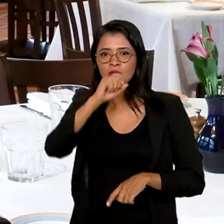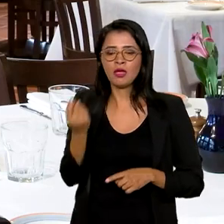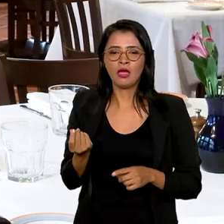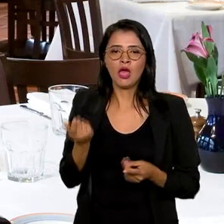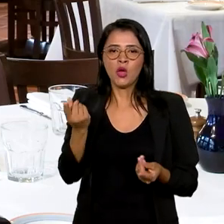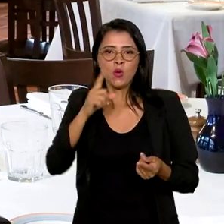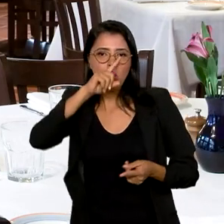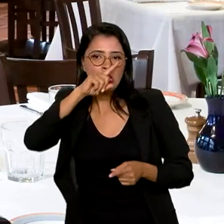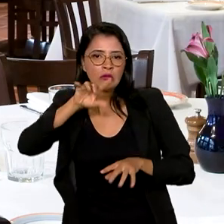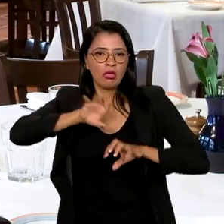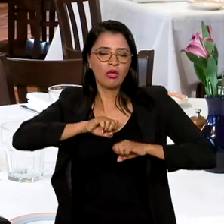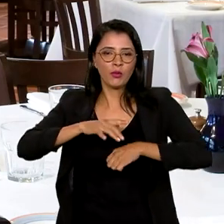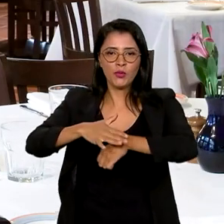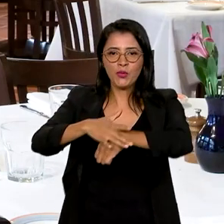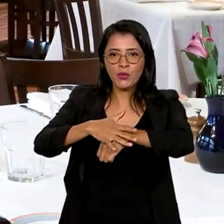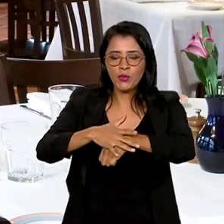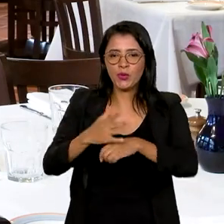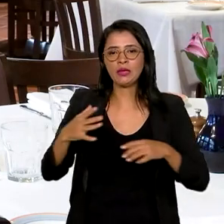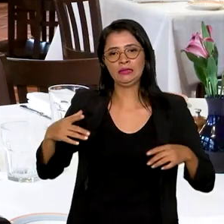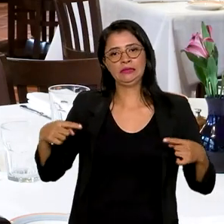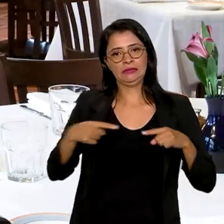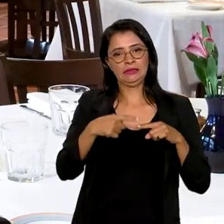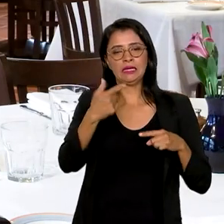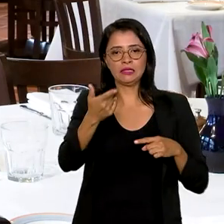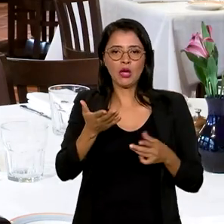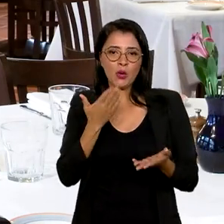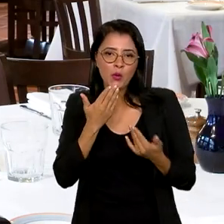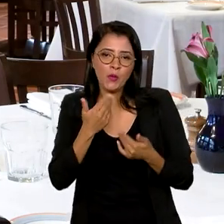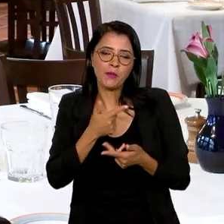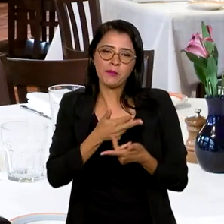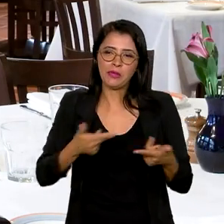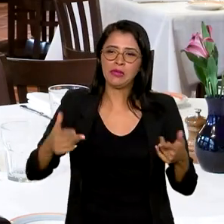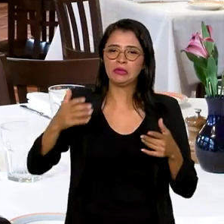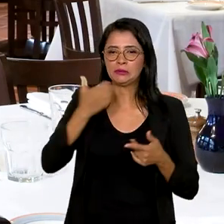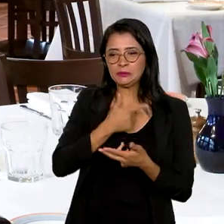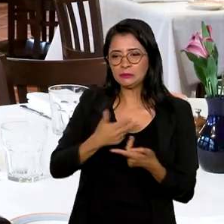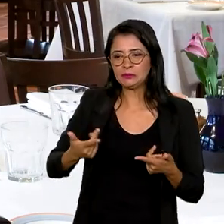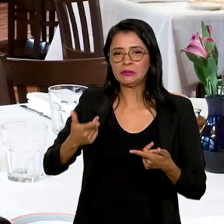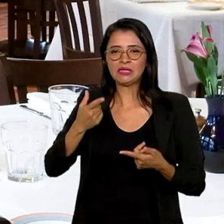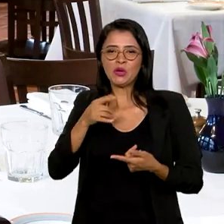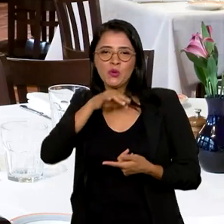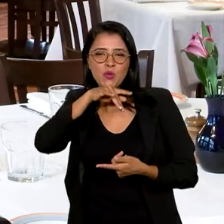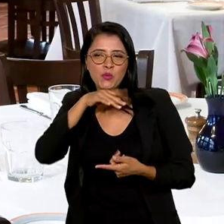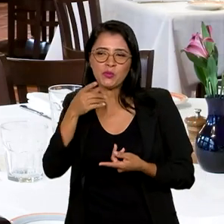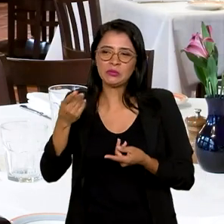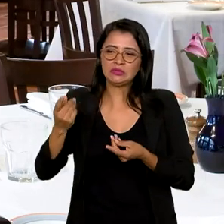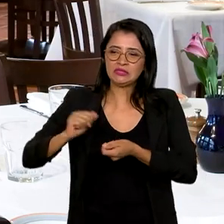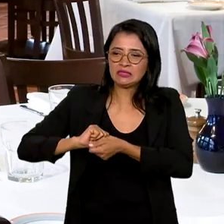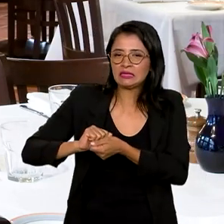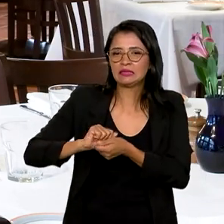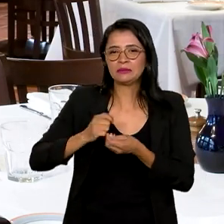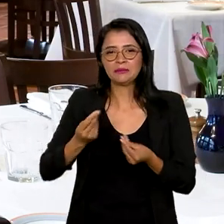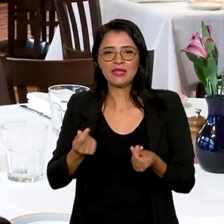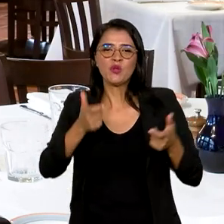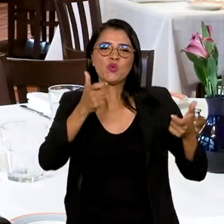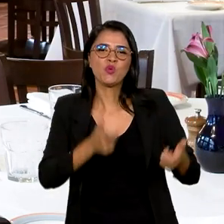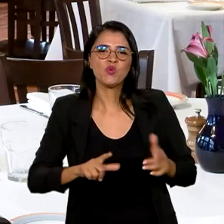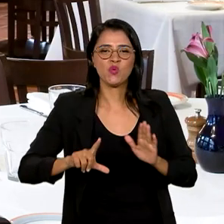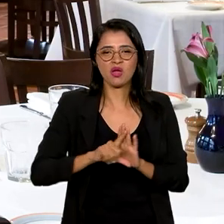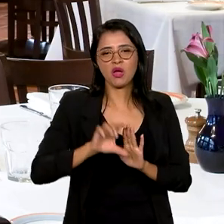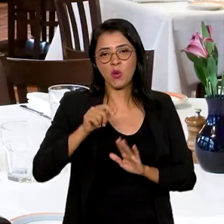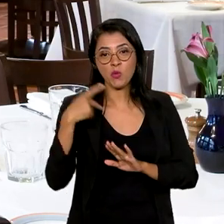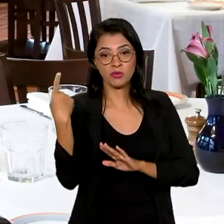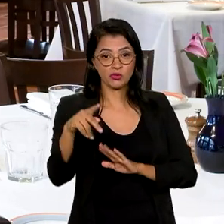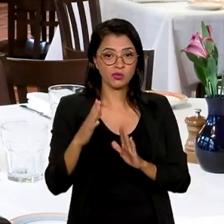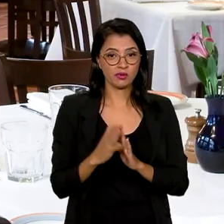o risco de doenças associadas ao consumo de alimentos mal manipulados, seja em estabelecimentos comerciais ou na